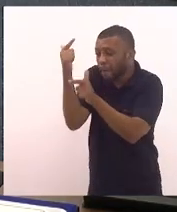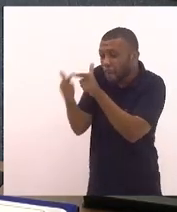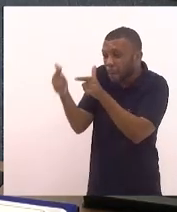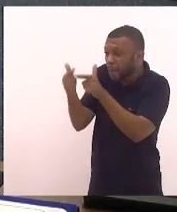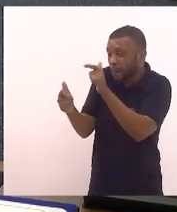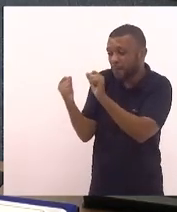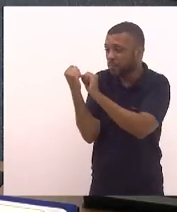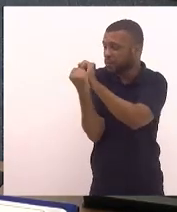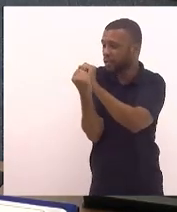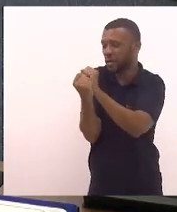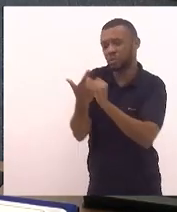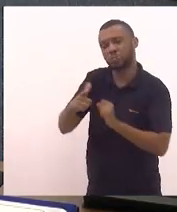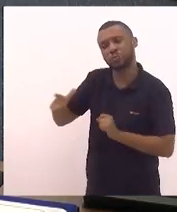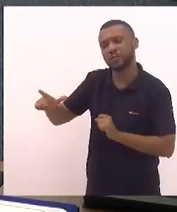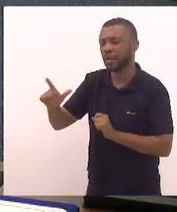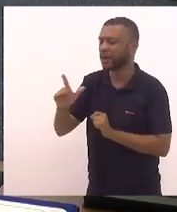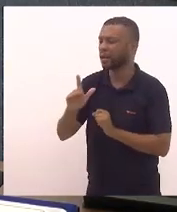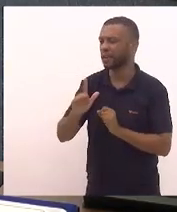não vê.